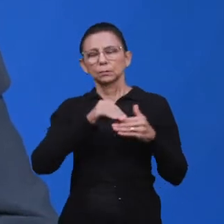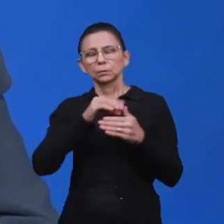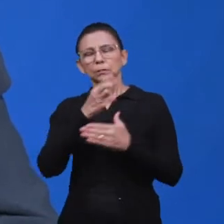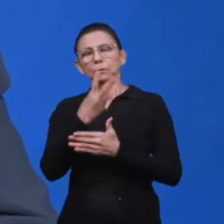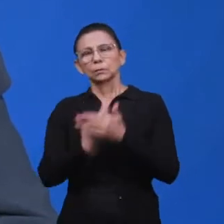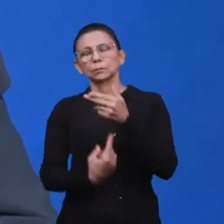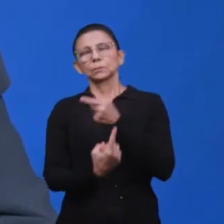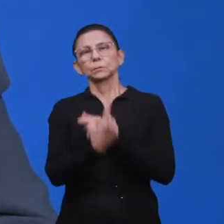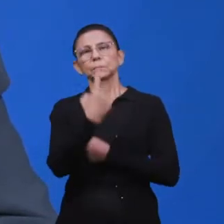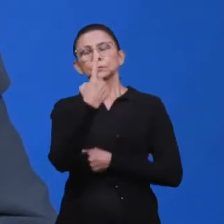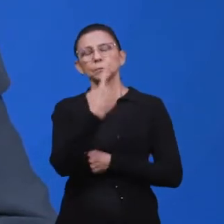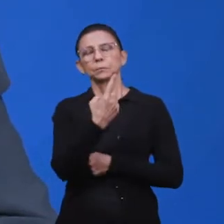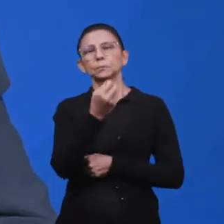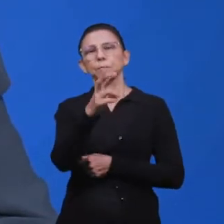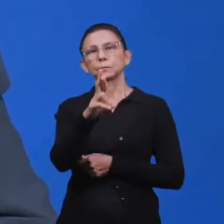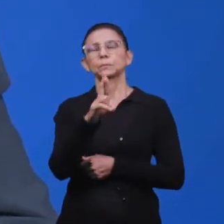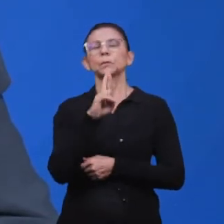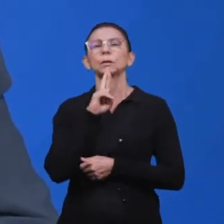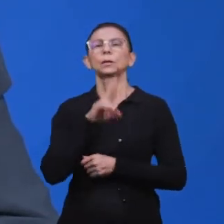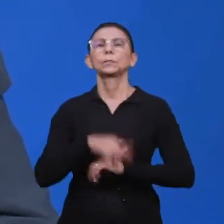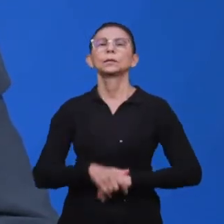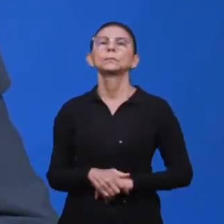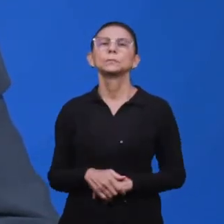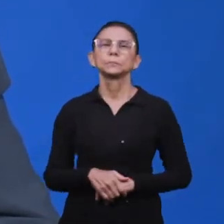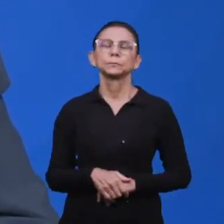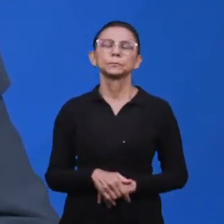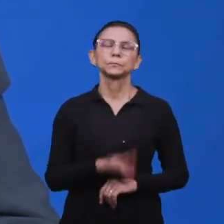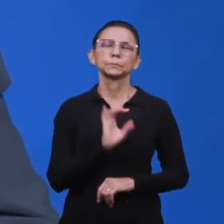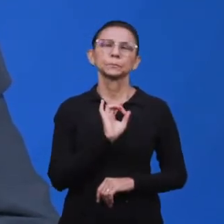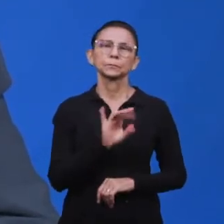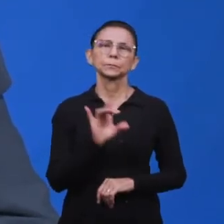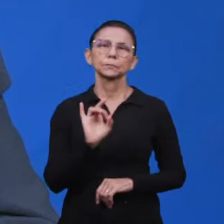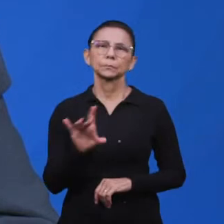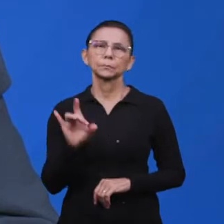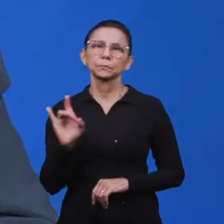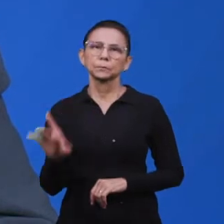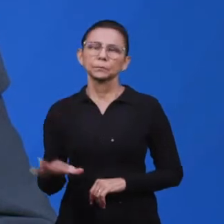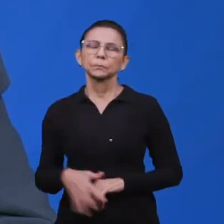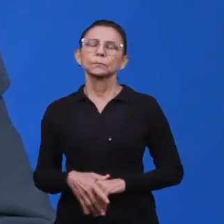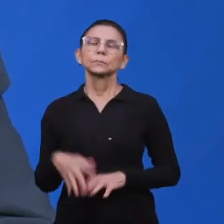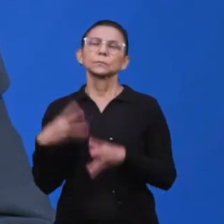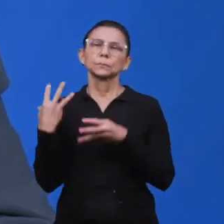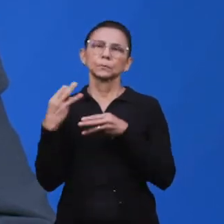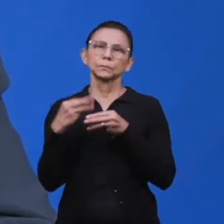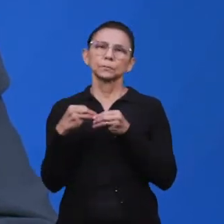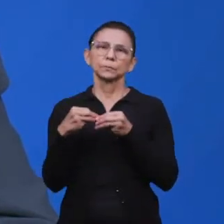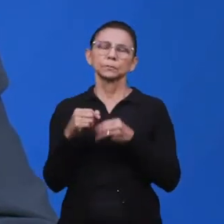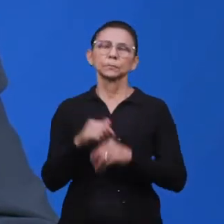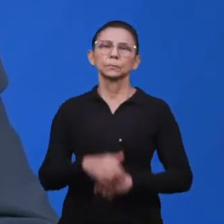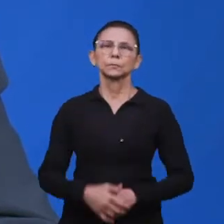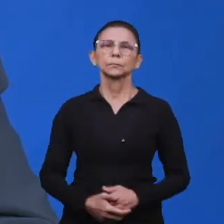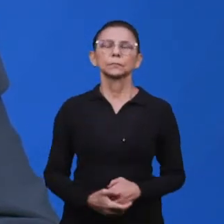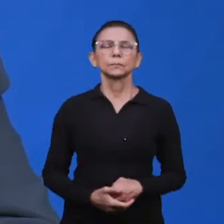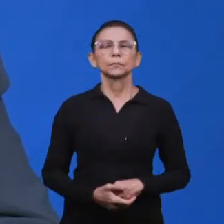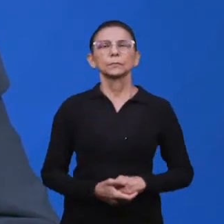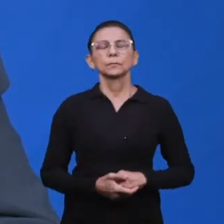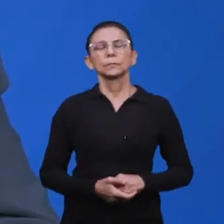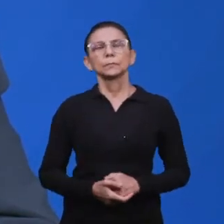Santo. Muito bem colocado na resposta de cada uma das irmãs e muito bem concluído, né? A quarta irmã